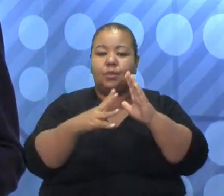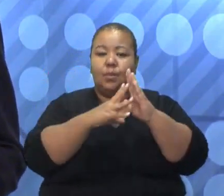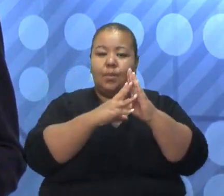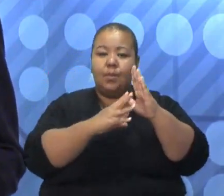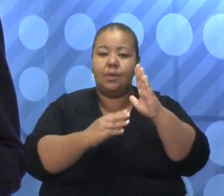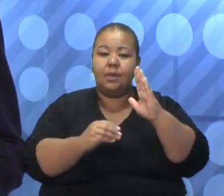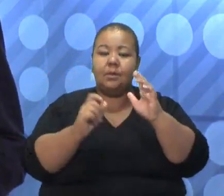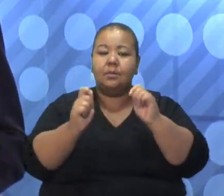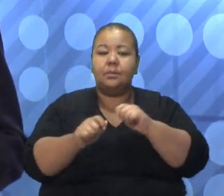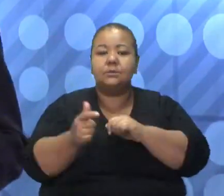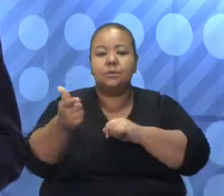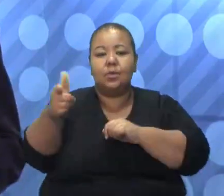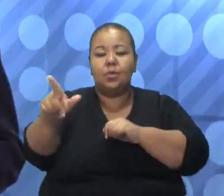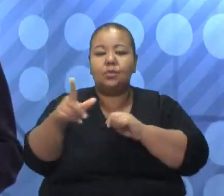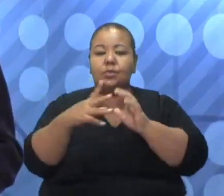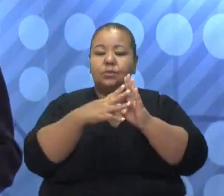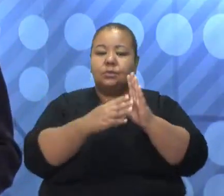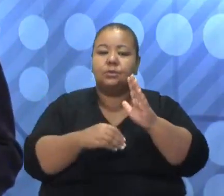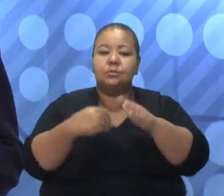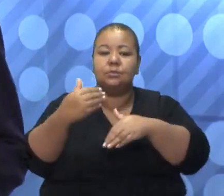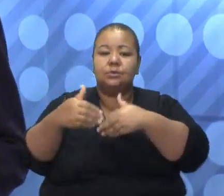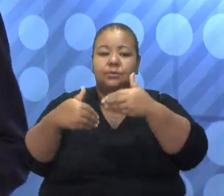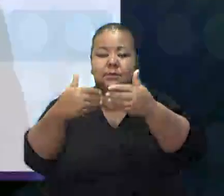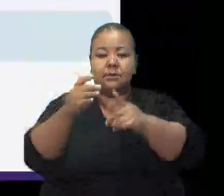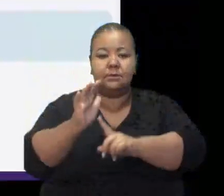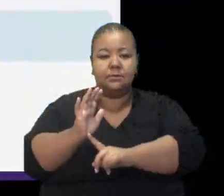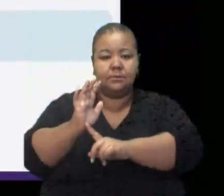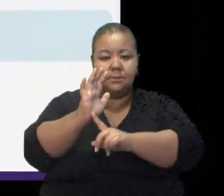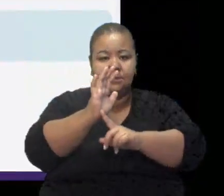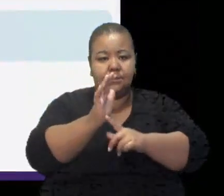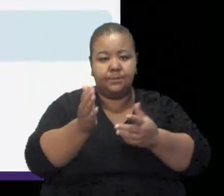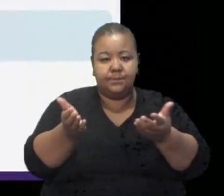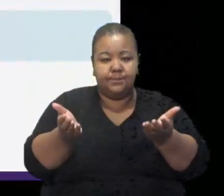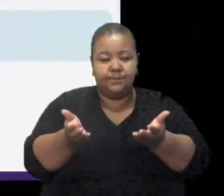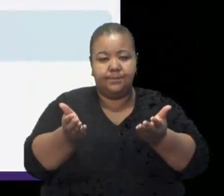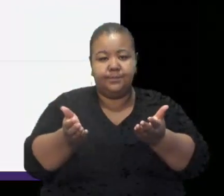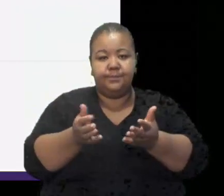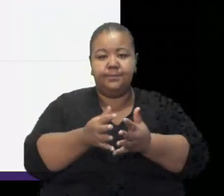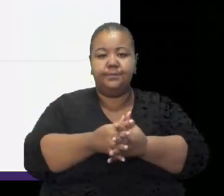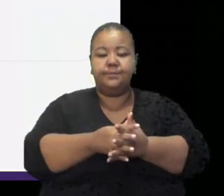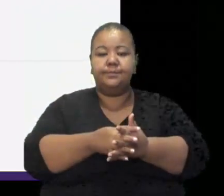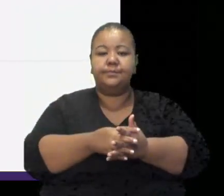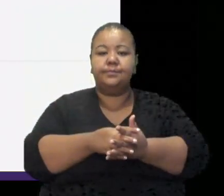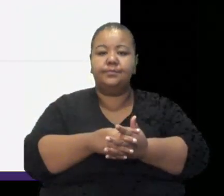né, a gente pode trabalhar com outros tipos de processos, que eu vou apresentar para você agora.